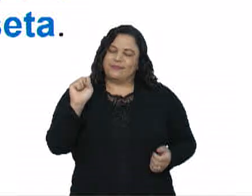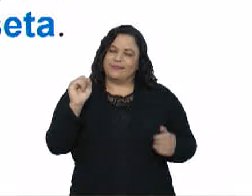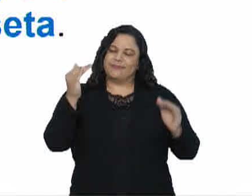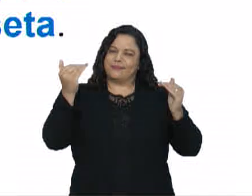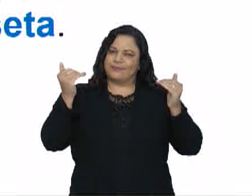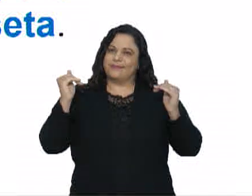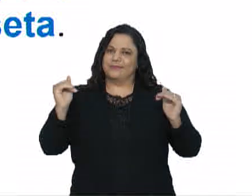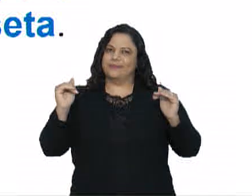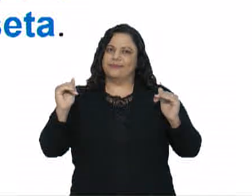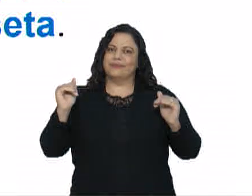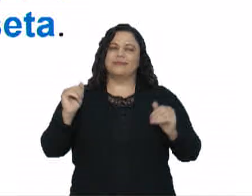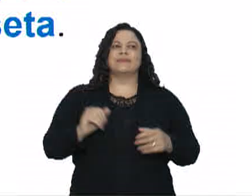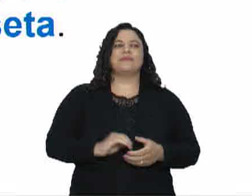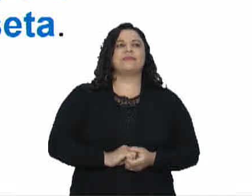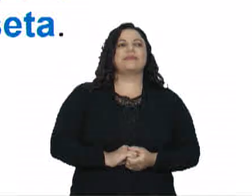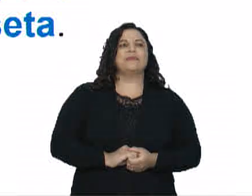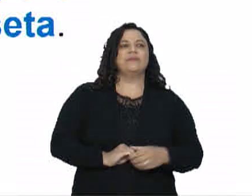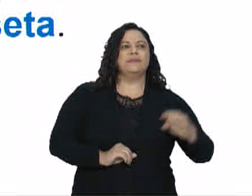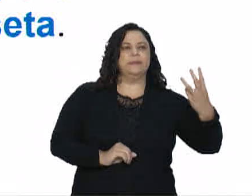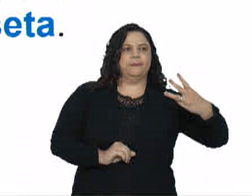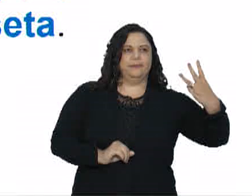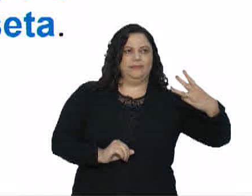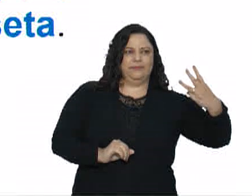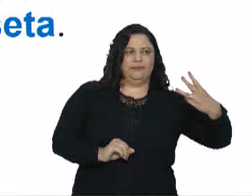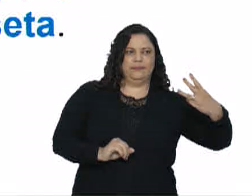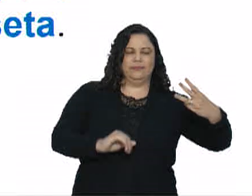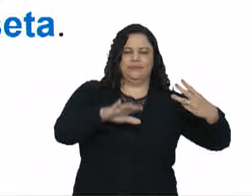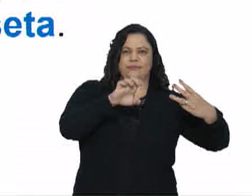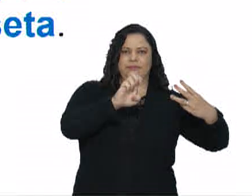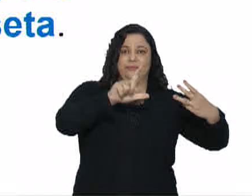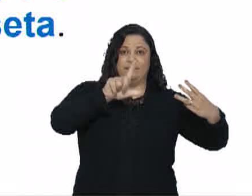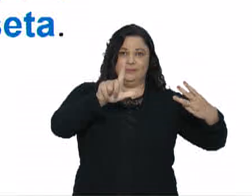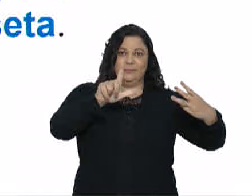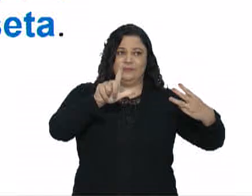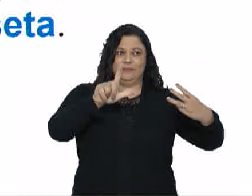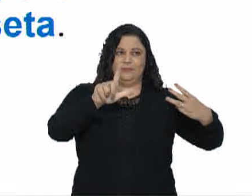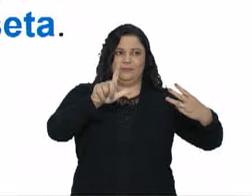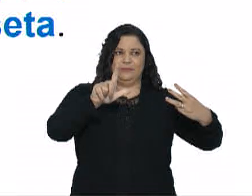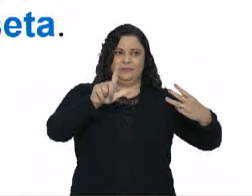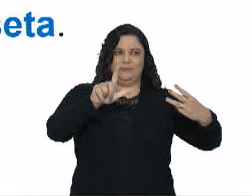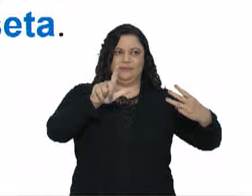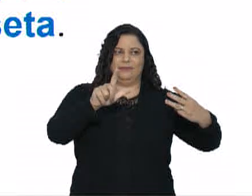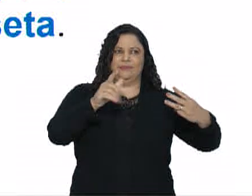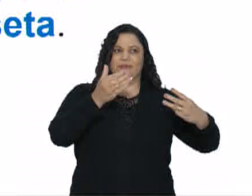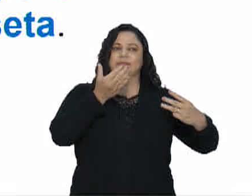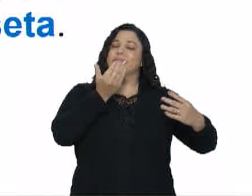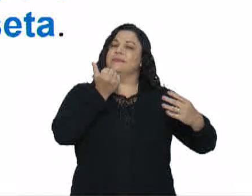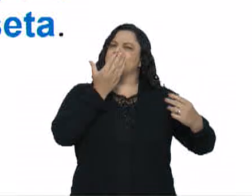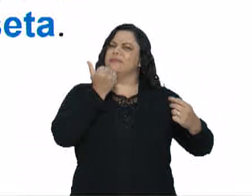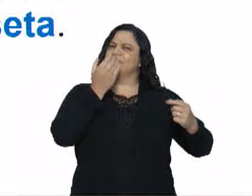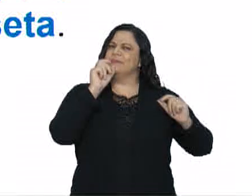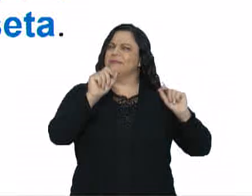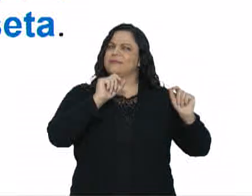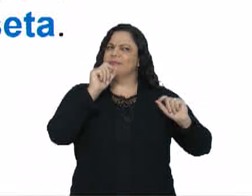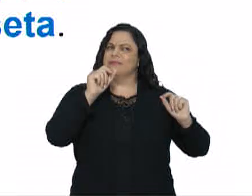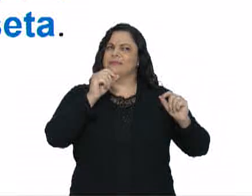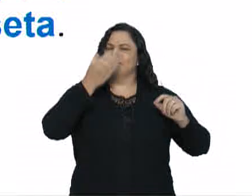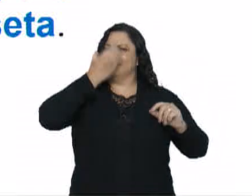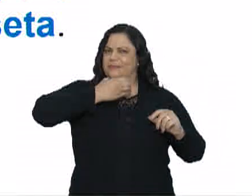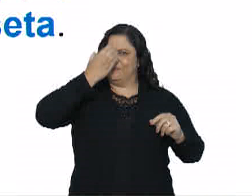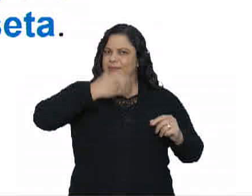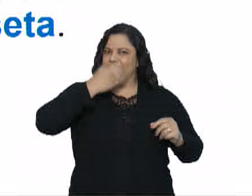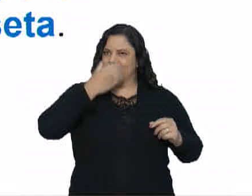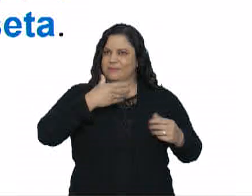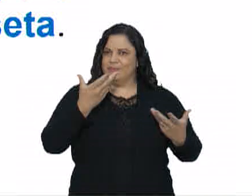Três. Passado manhã, ele, terceira pessoa, comerá aguacate. Aguacate, a fruta,